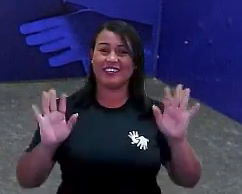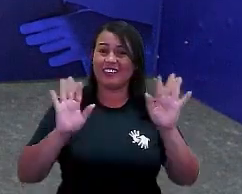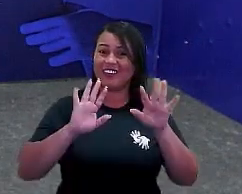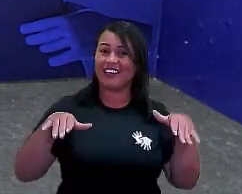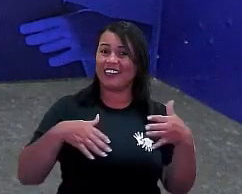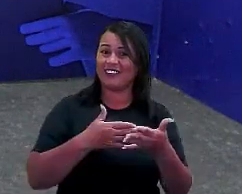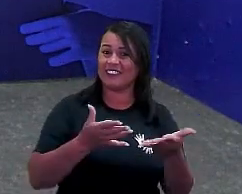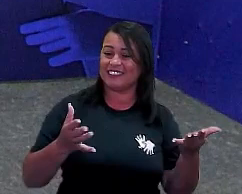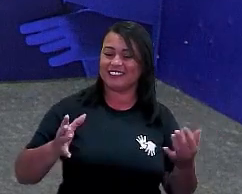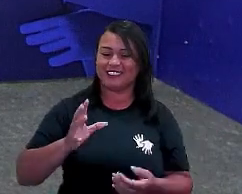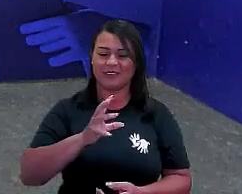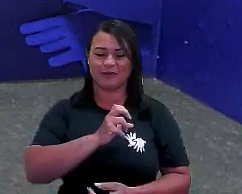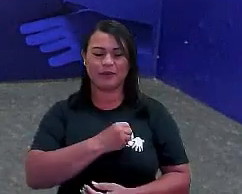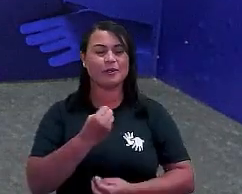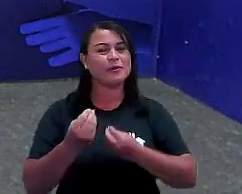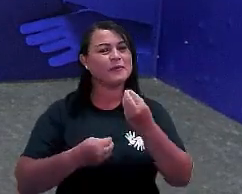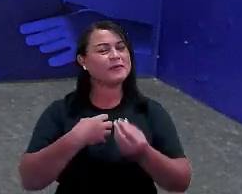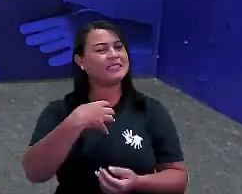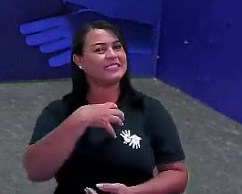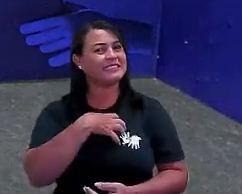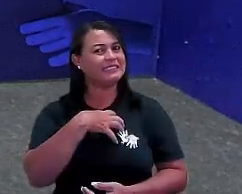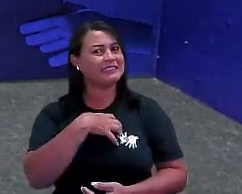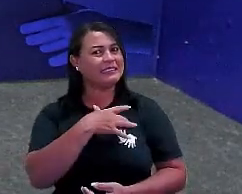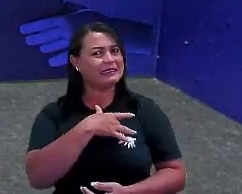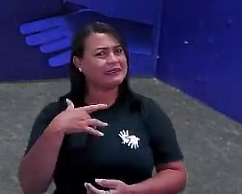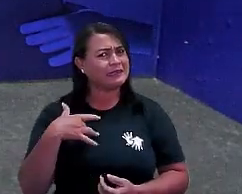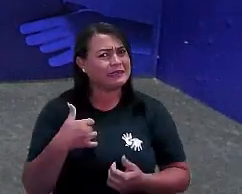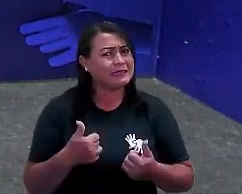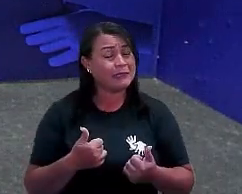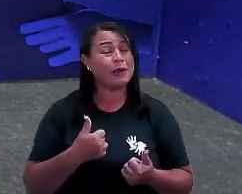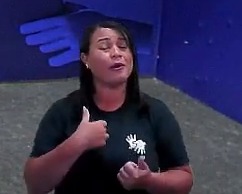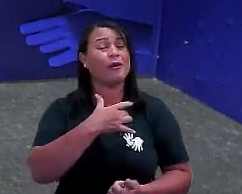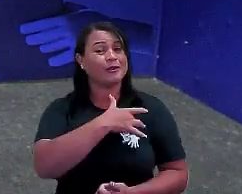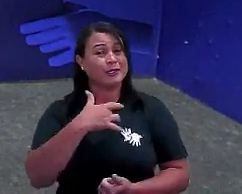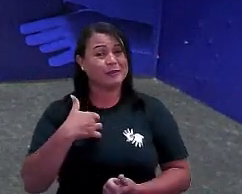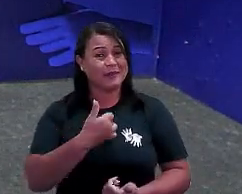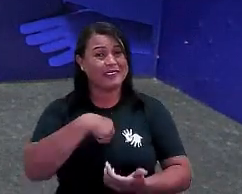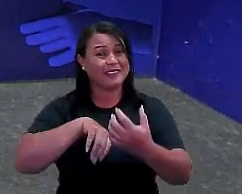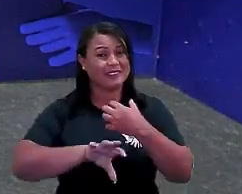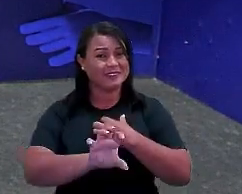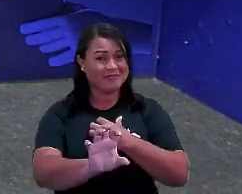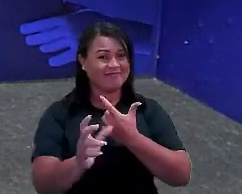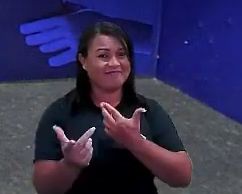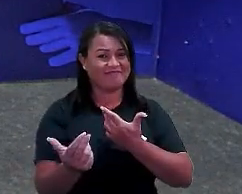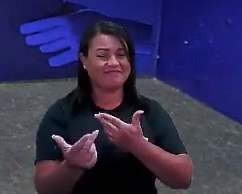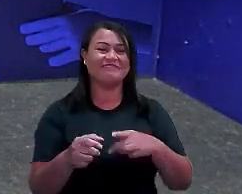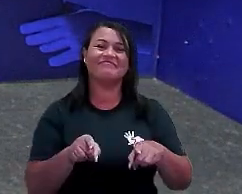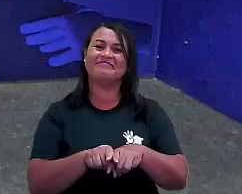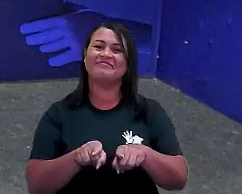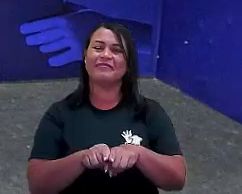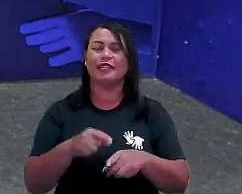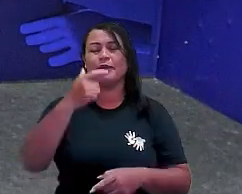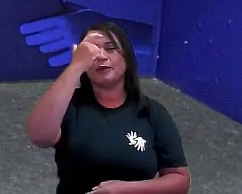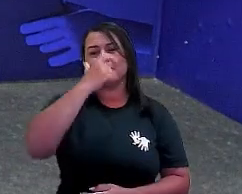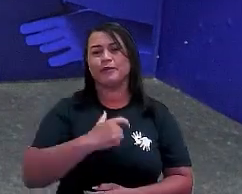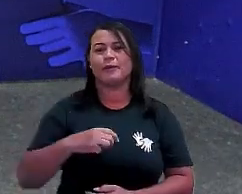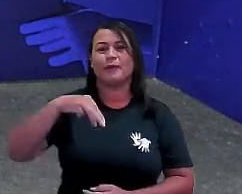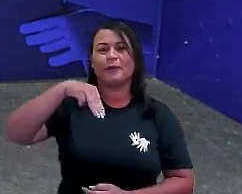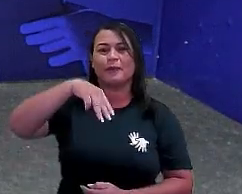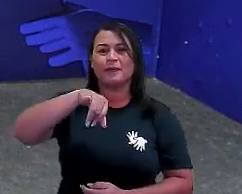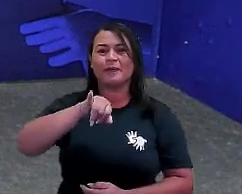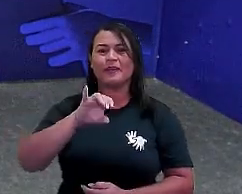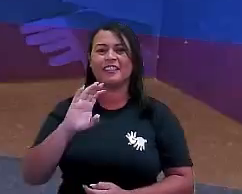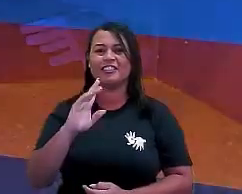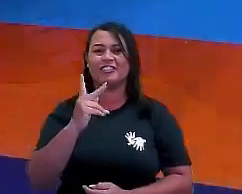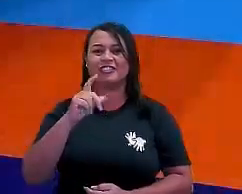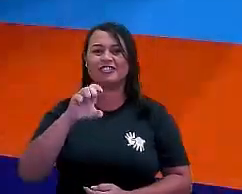meus amores! Como é que vocês estão? Eu estou bem e eu espero que você também esteja bem. Eu me chamo Michele